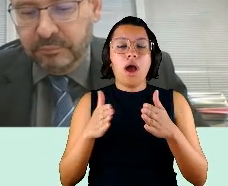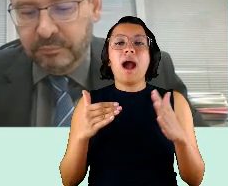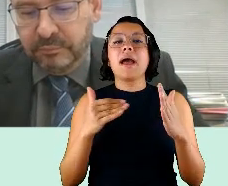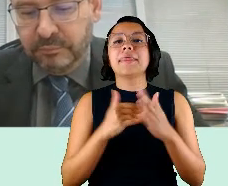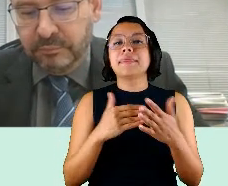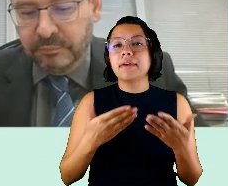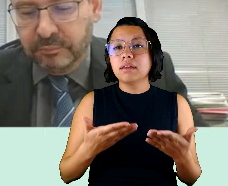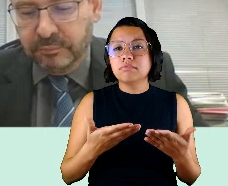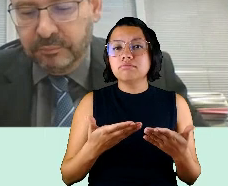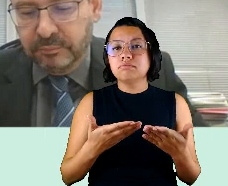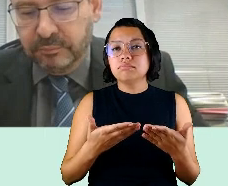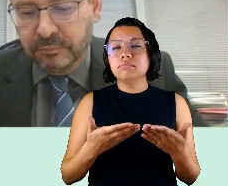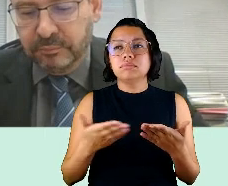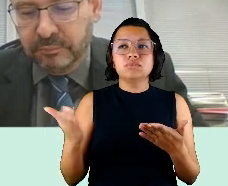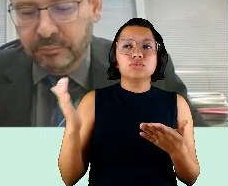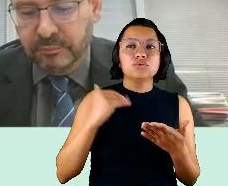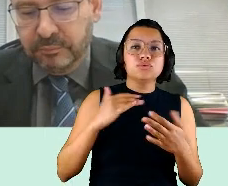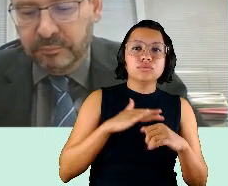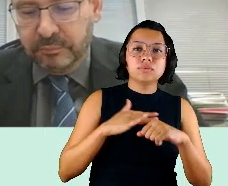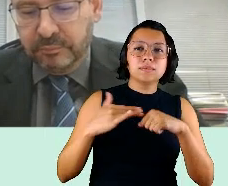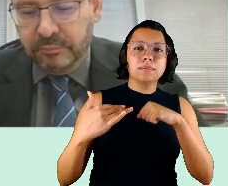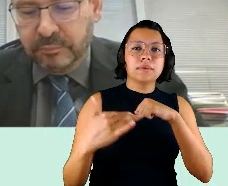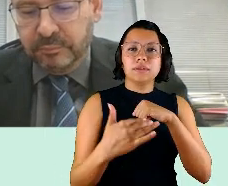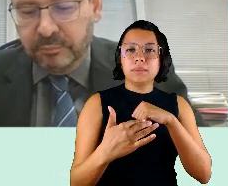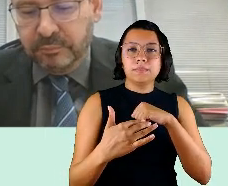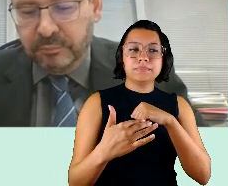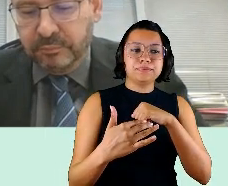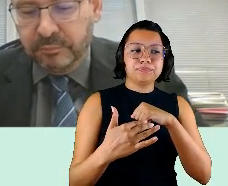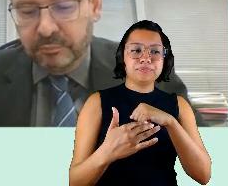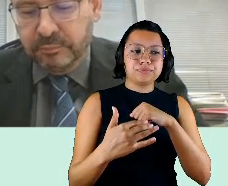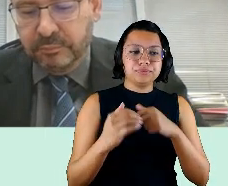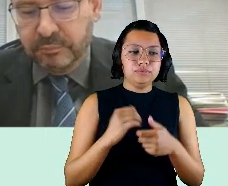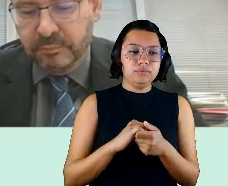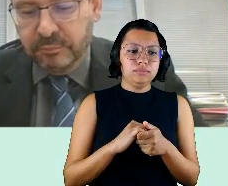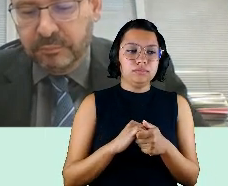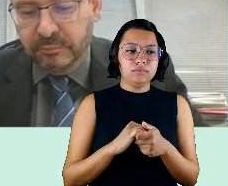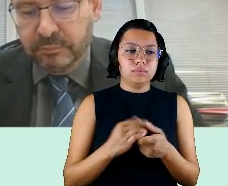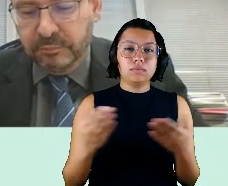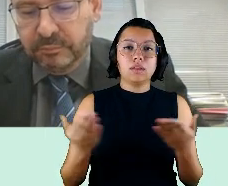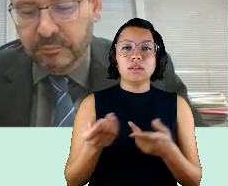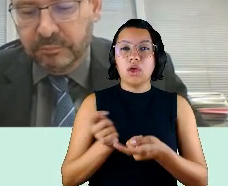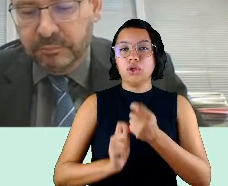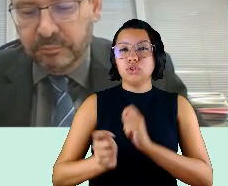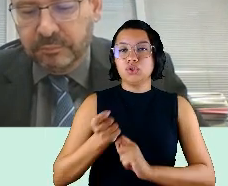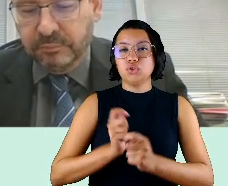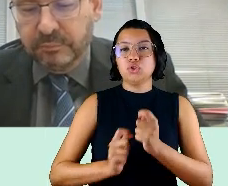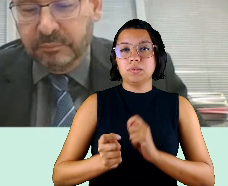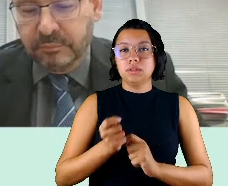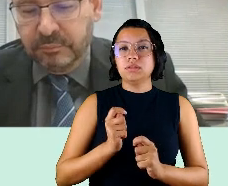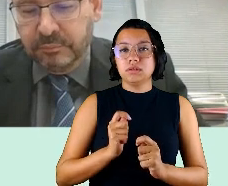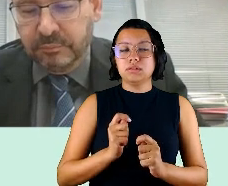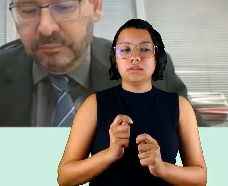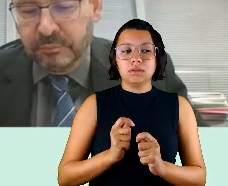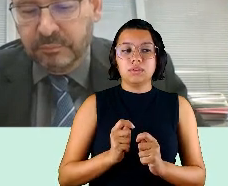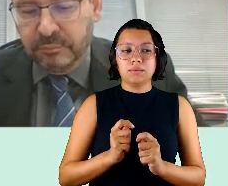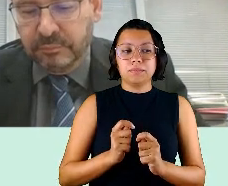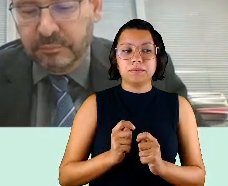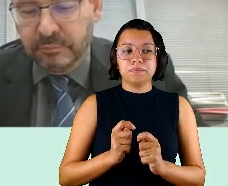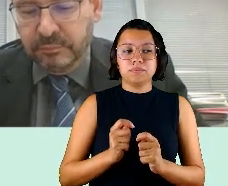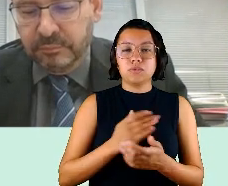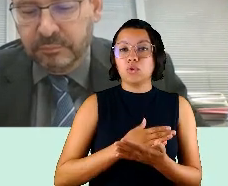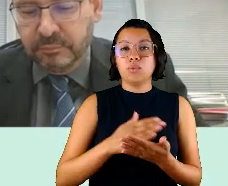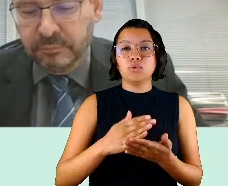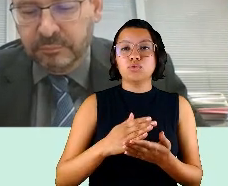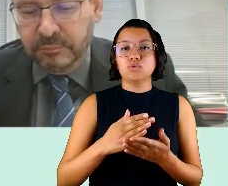que veio a pandemia, né, esta administração tomou posse no dia 2 de